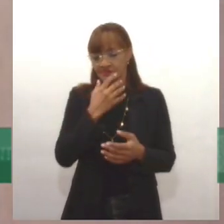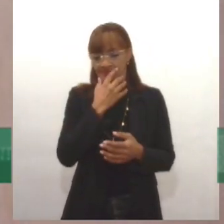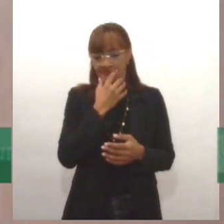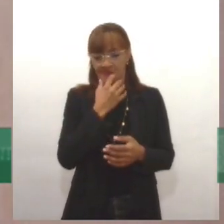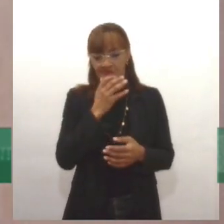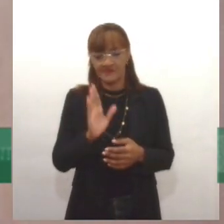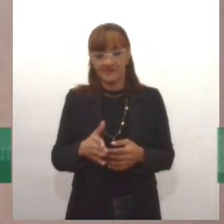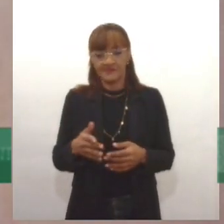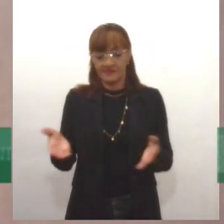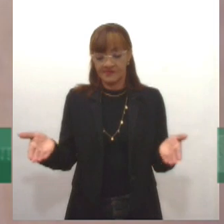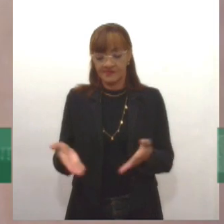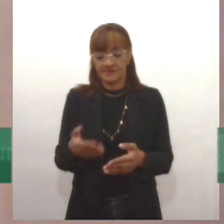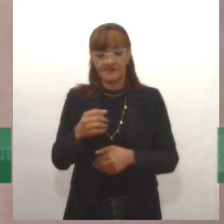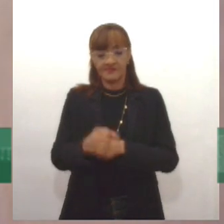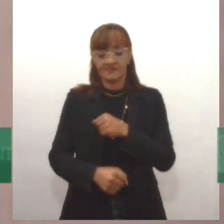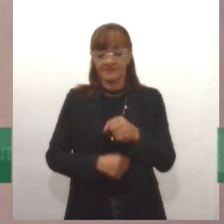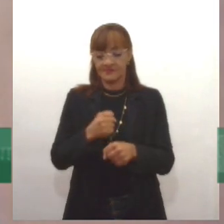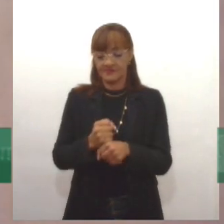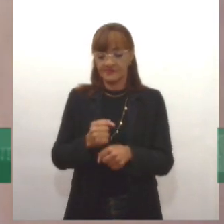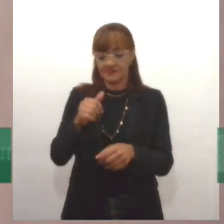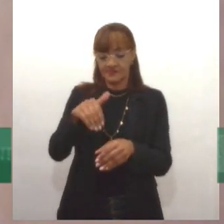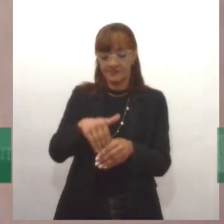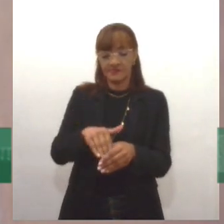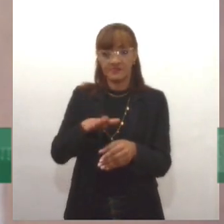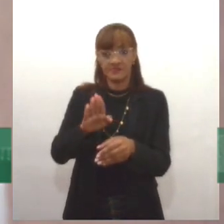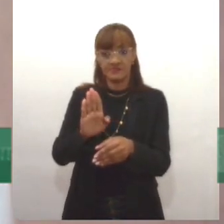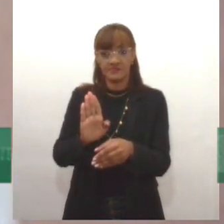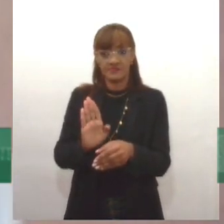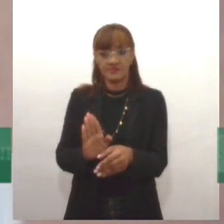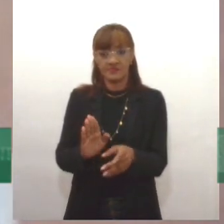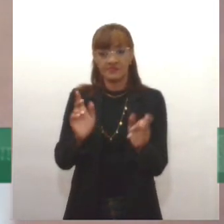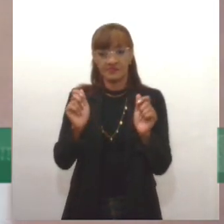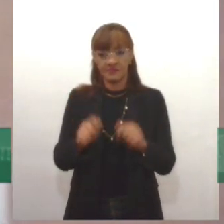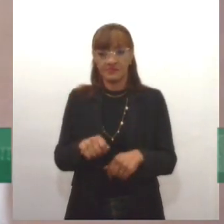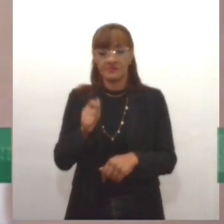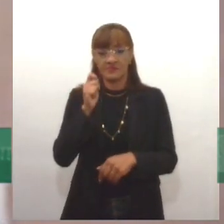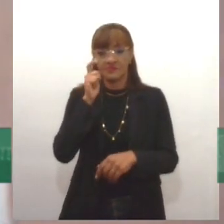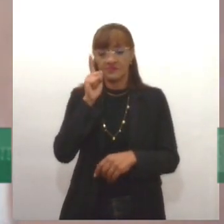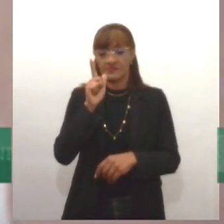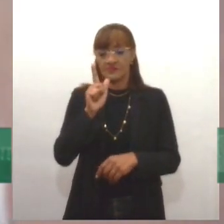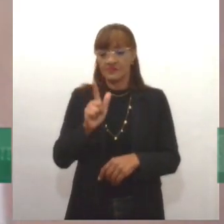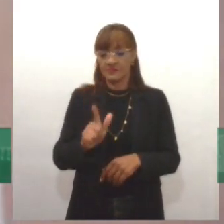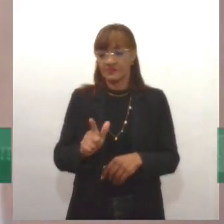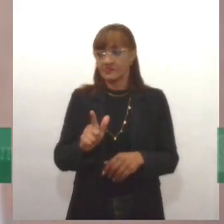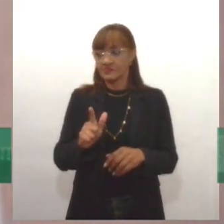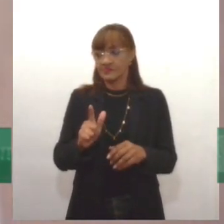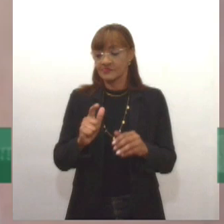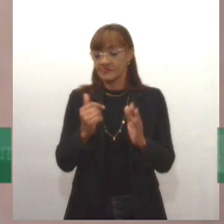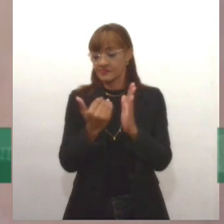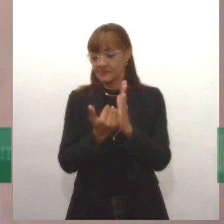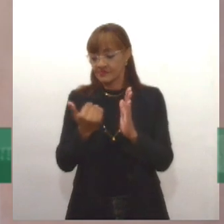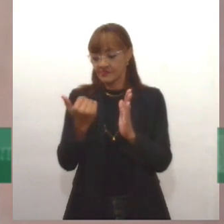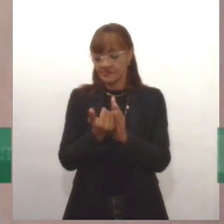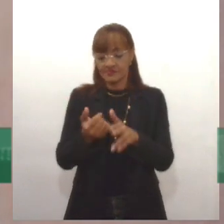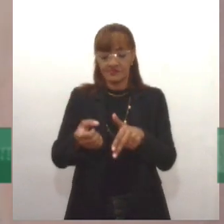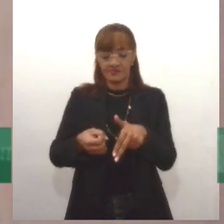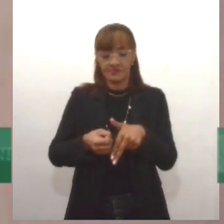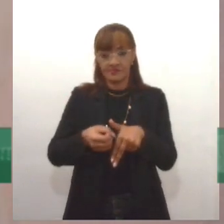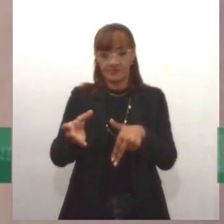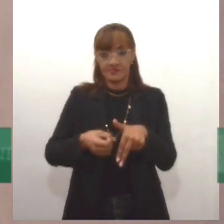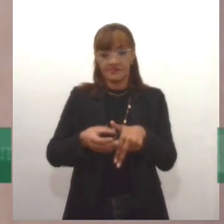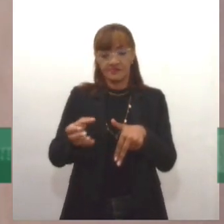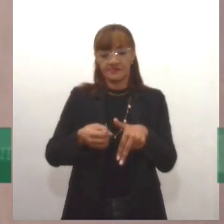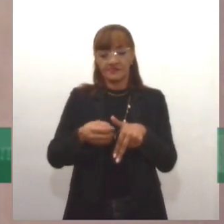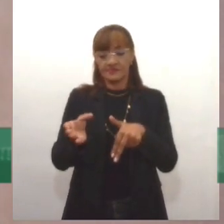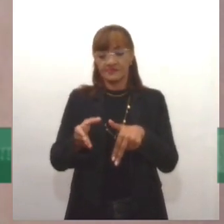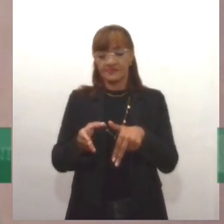eleitoral se consiga aumentar despesas de pessoal aí por essa via transversa, né?